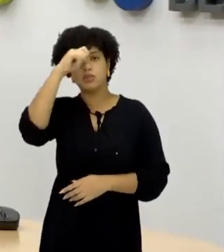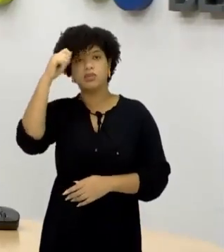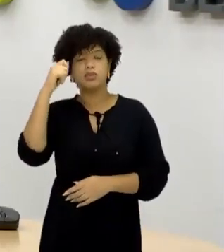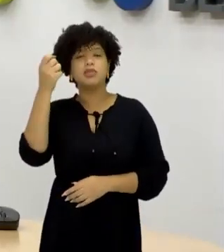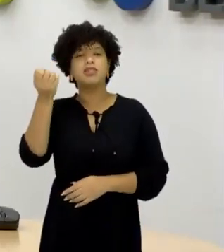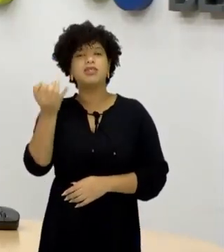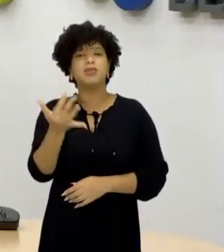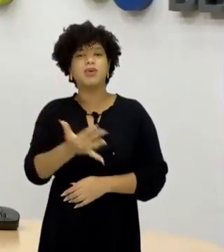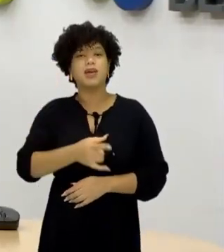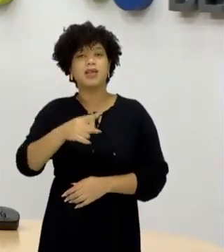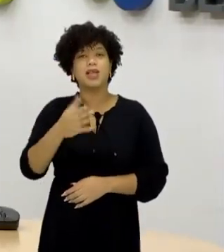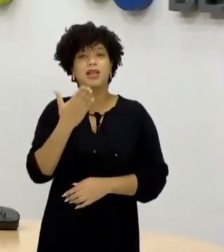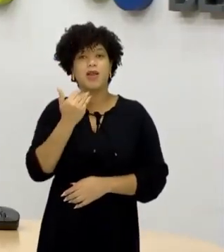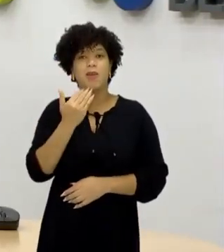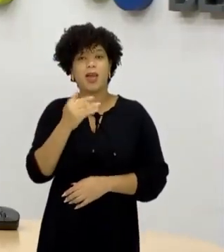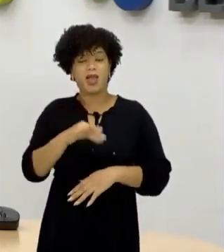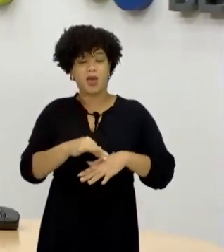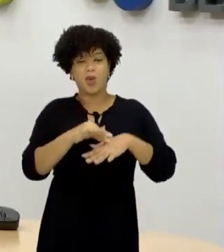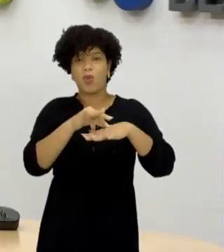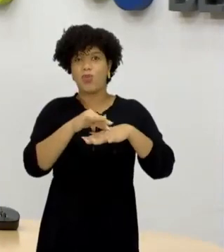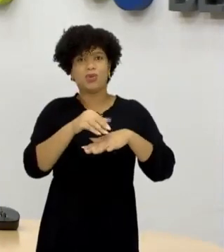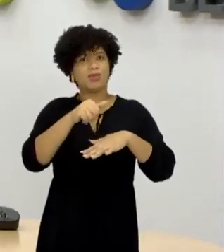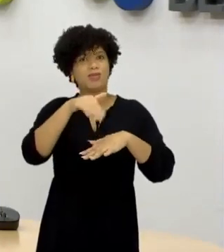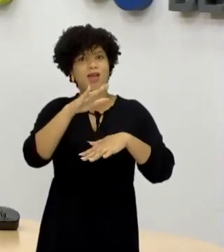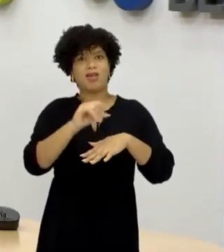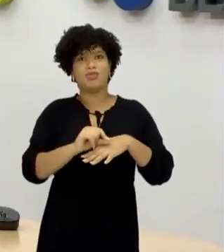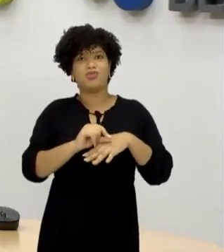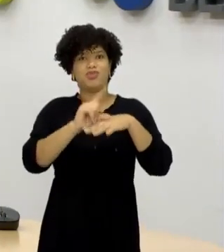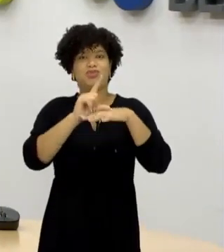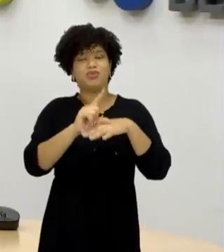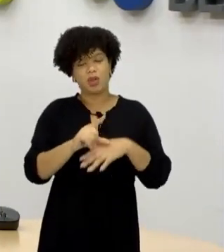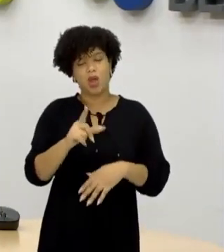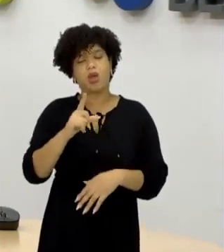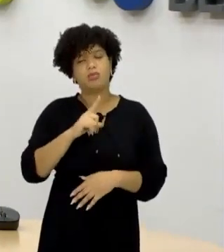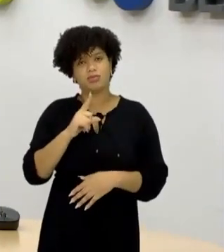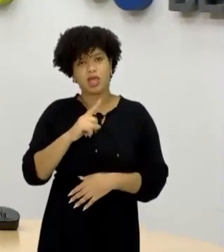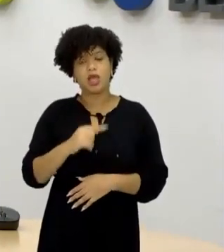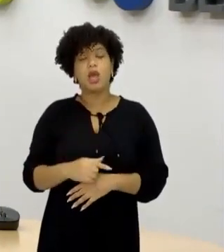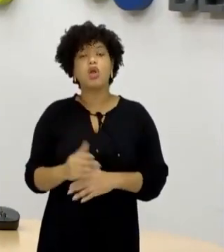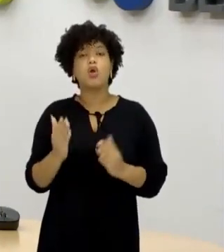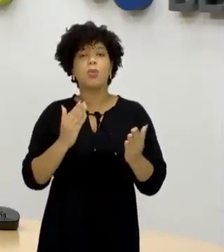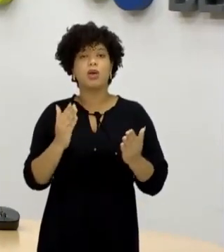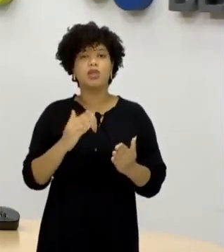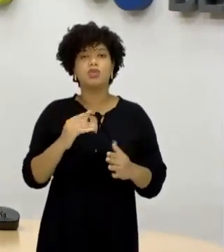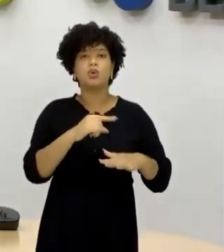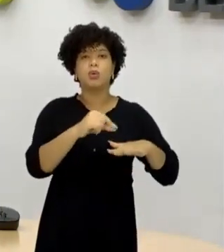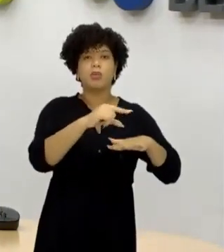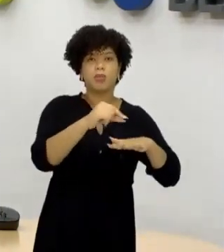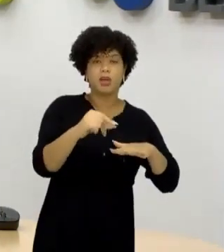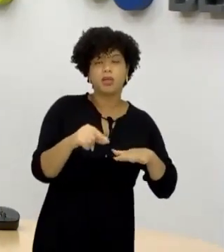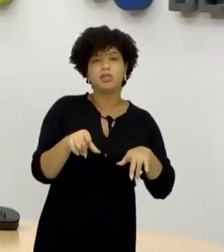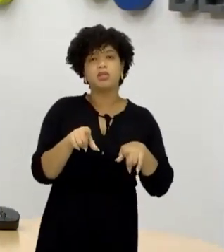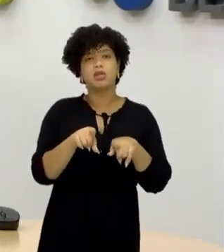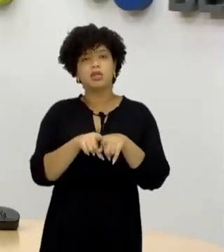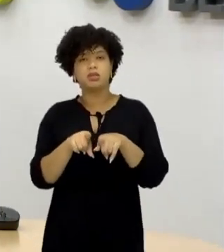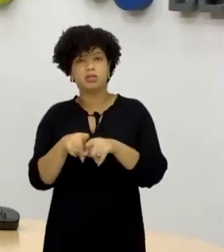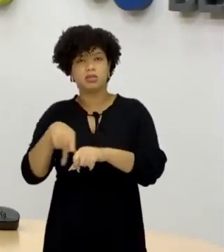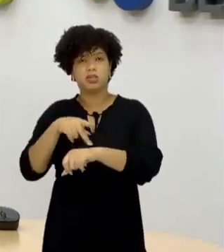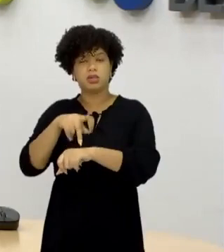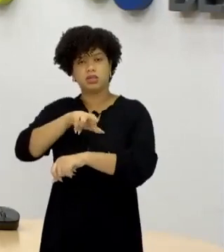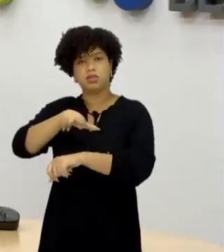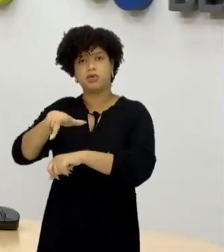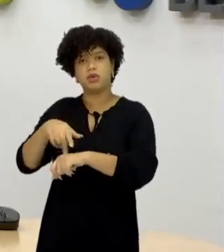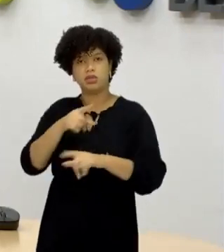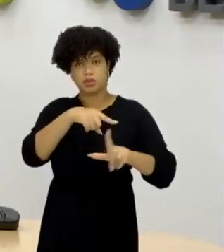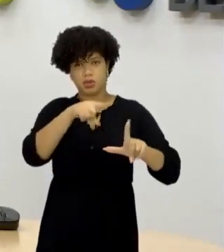aumentado aí o consumo bem acima de todos os países ou de continentes que a gente acabou vendo até no próprio gráfico aí, que